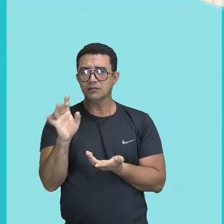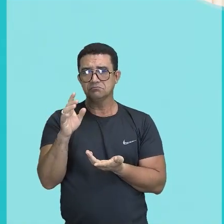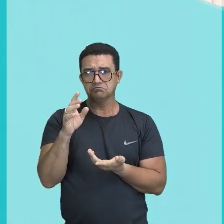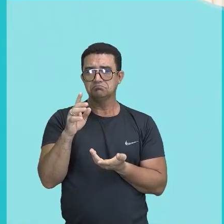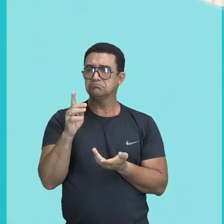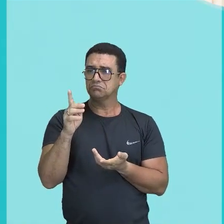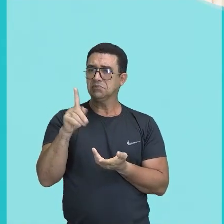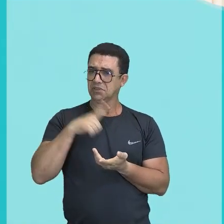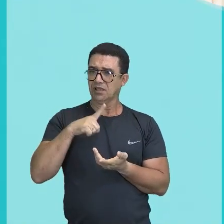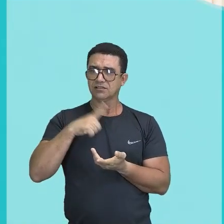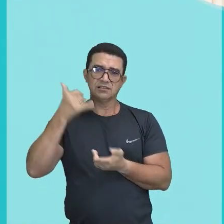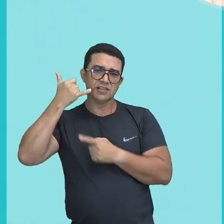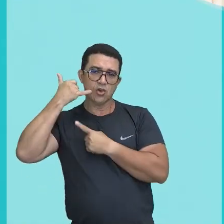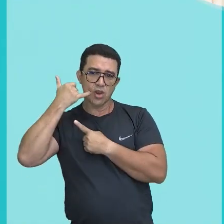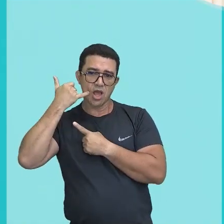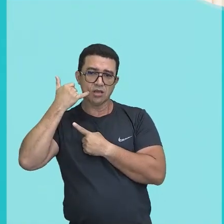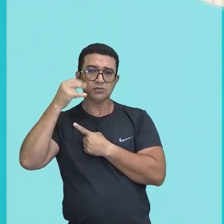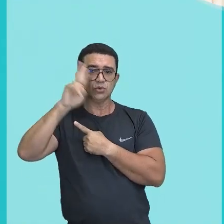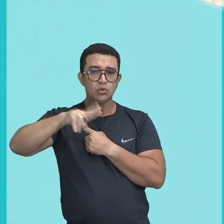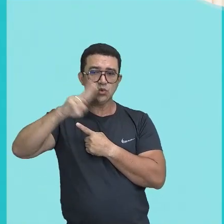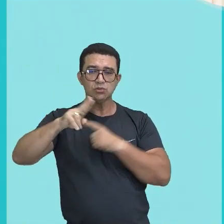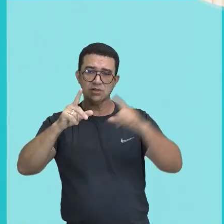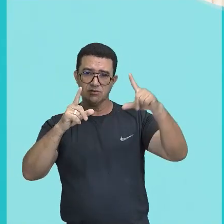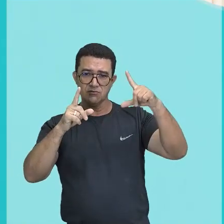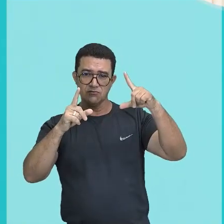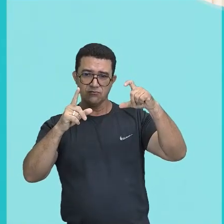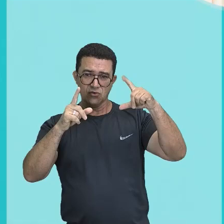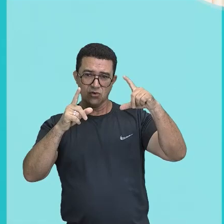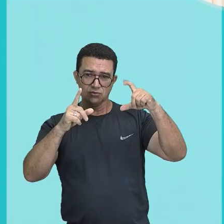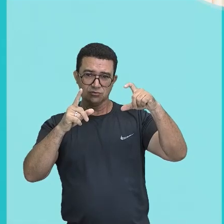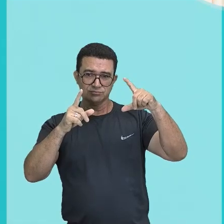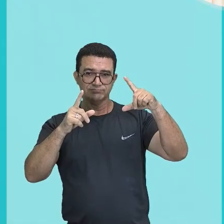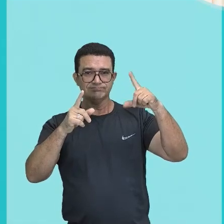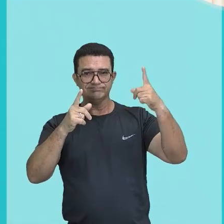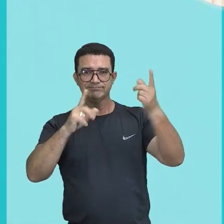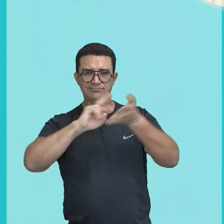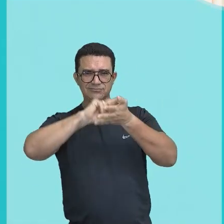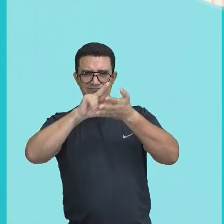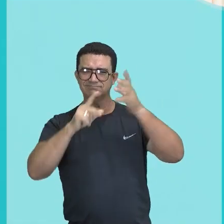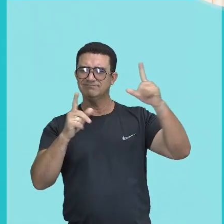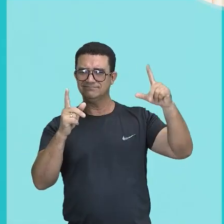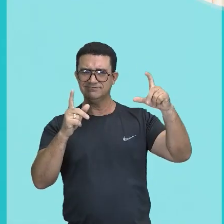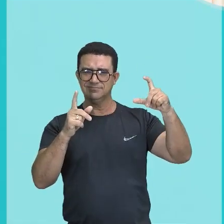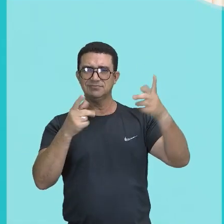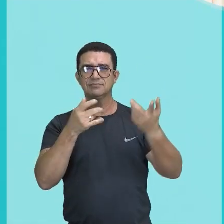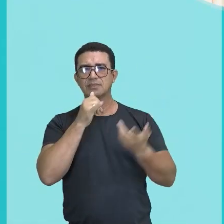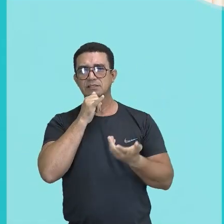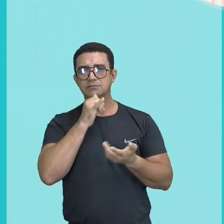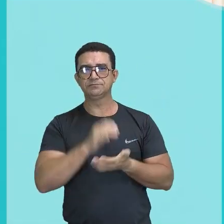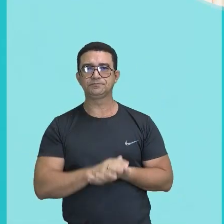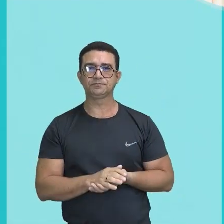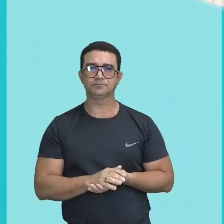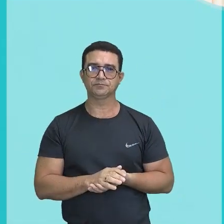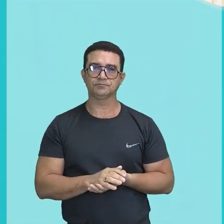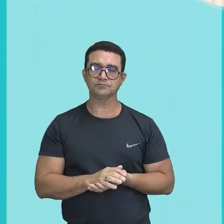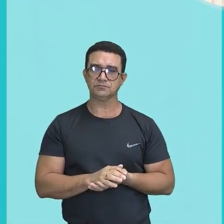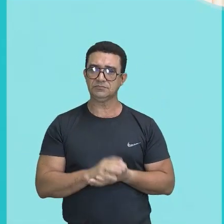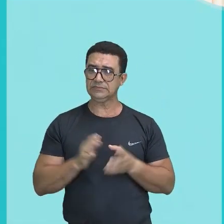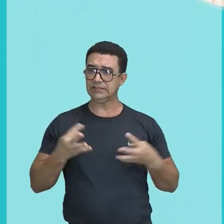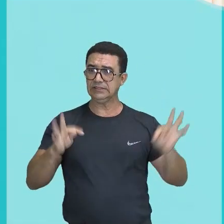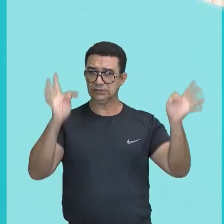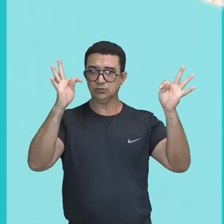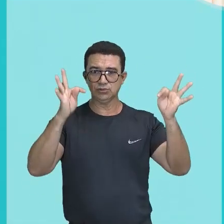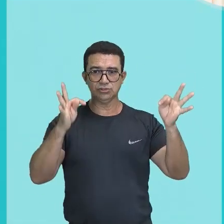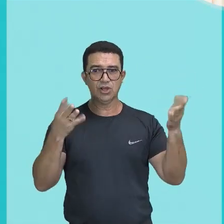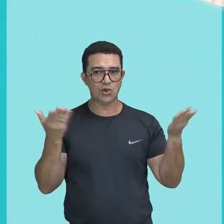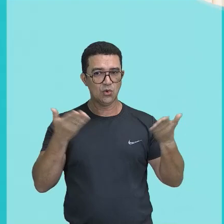máquina fotográfica que tira várias fotografias, não é isso? Então, a tecnologia hoje